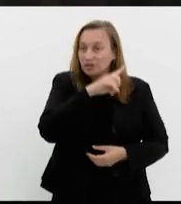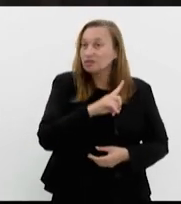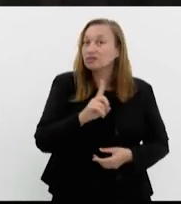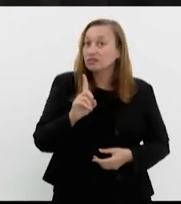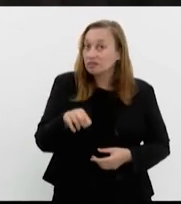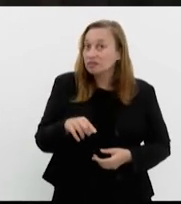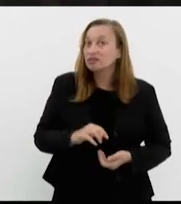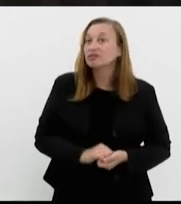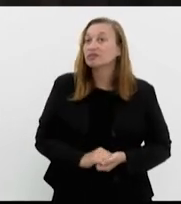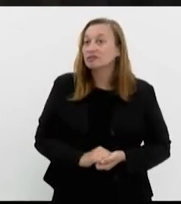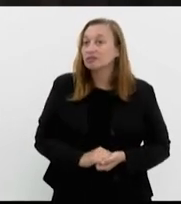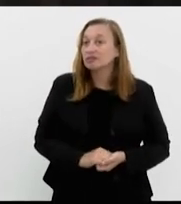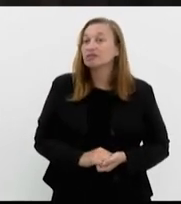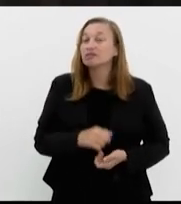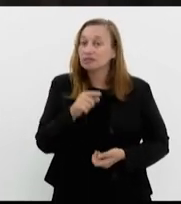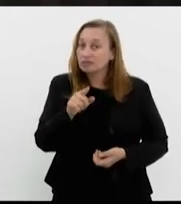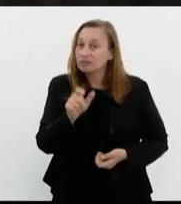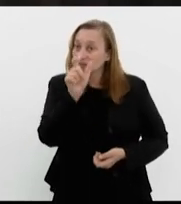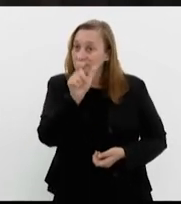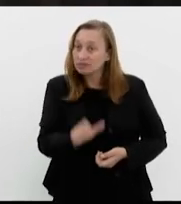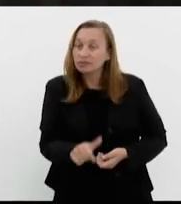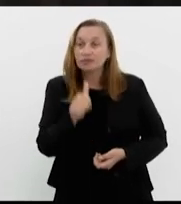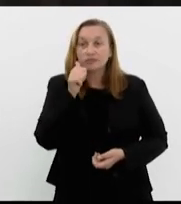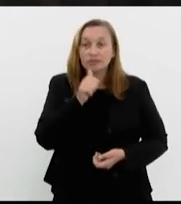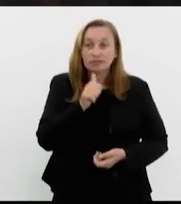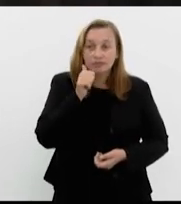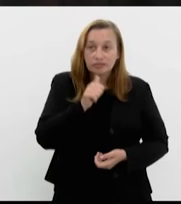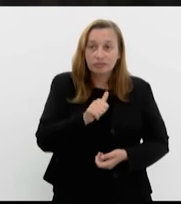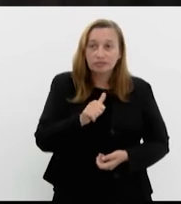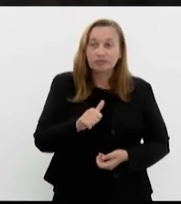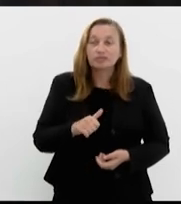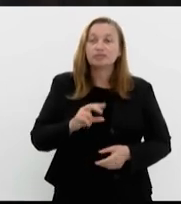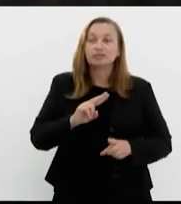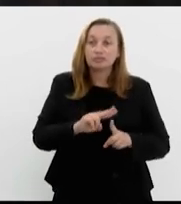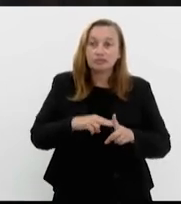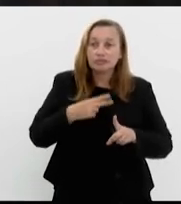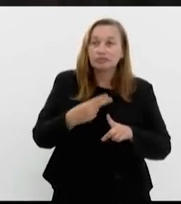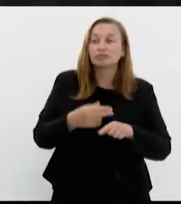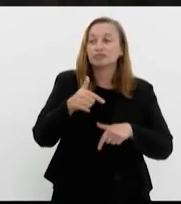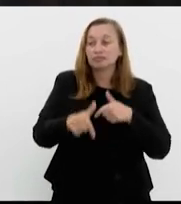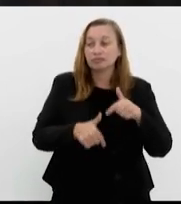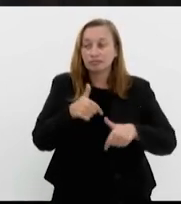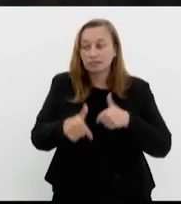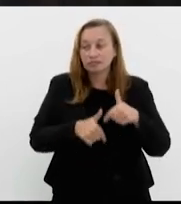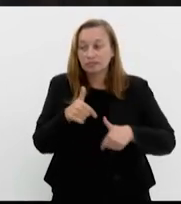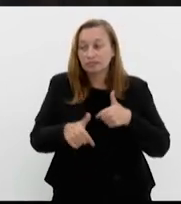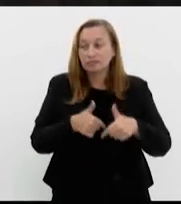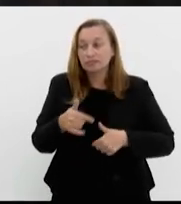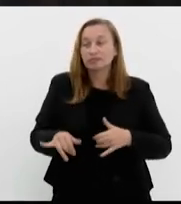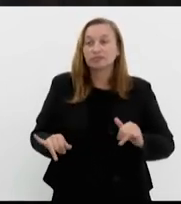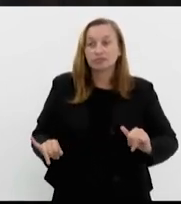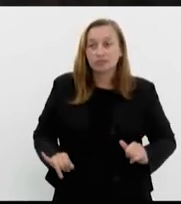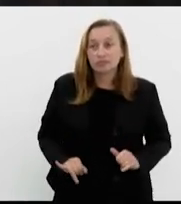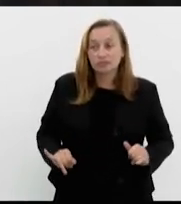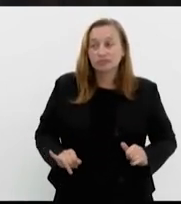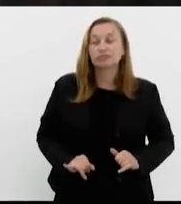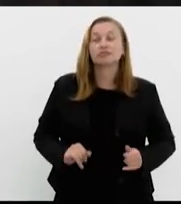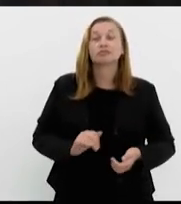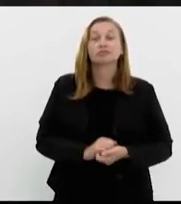Você também ser mulher, ter dupla jornada de trabalho e ainda sofrer e ter que